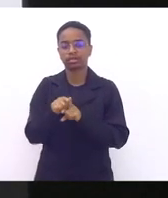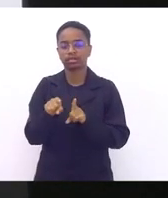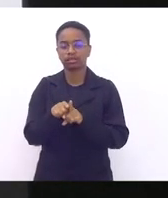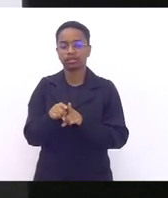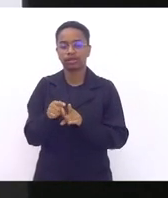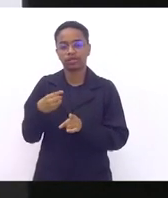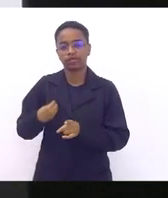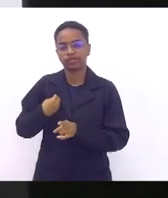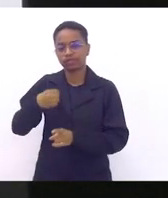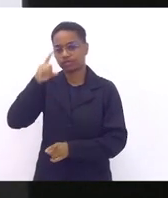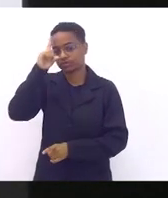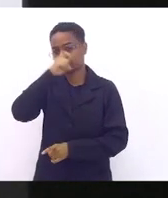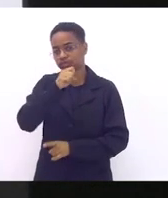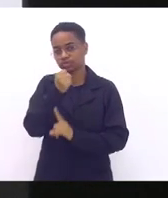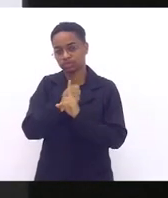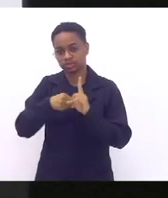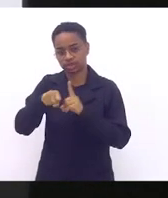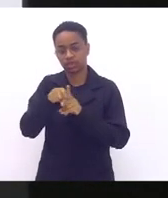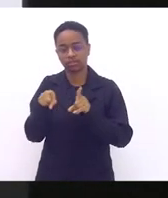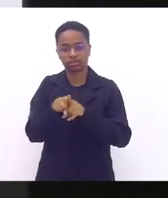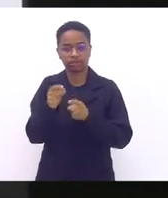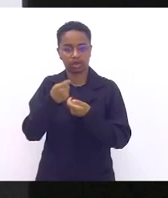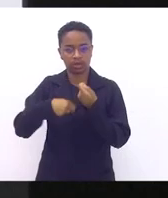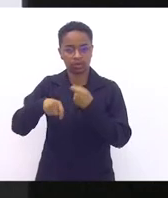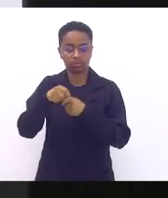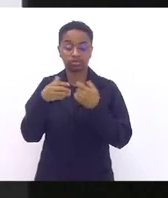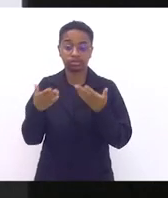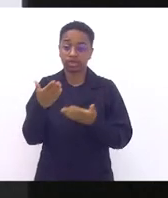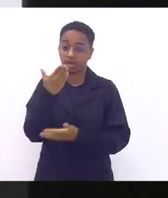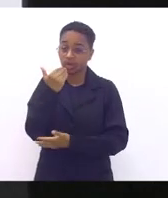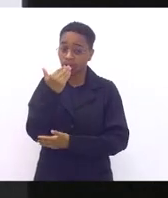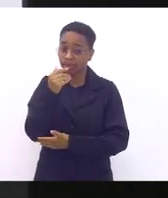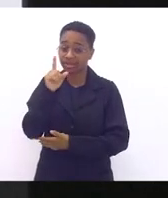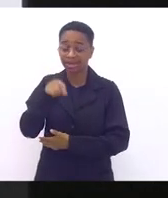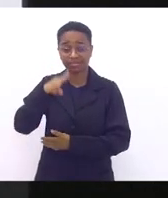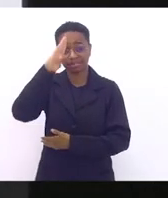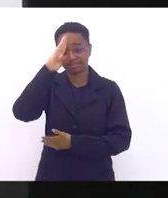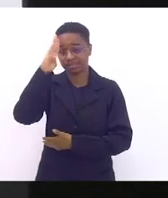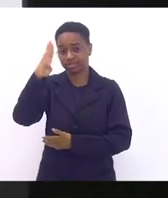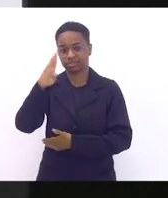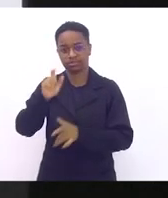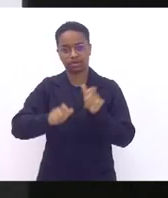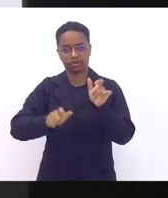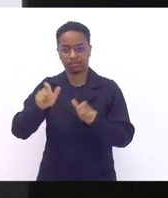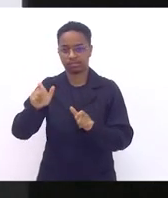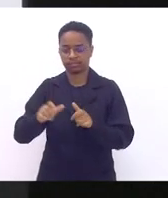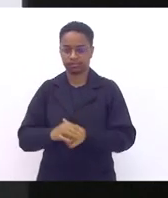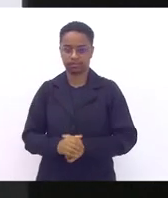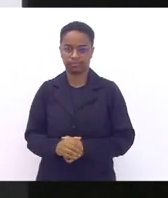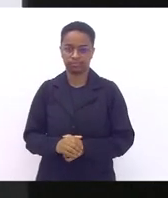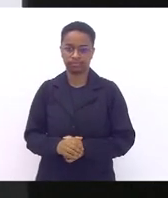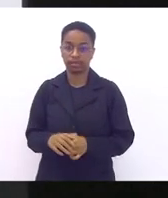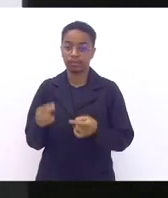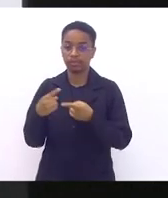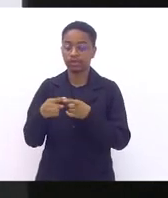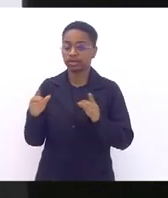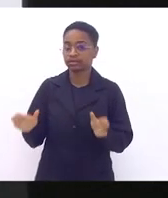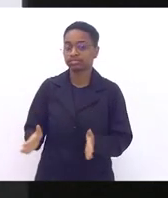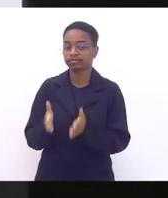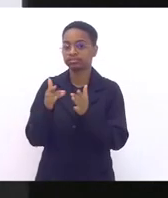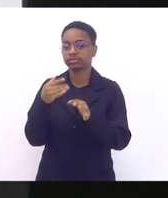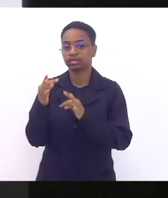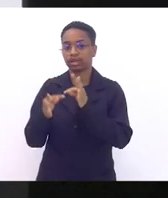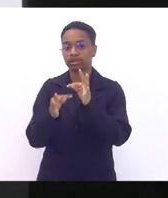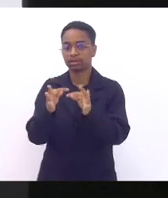grandes dificuldades sociais e econômicas. Então, a alimentação é fundamental para essas pessoas, né, para incentivar o